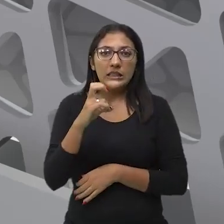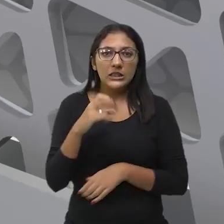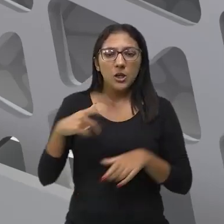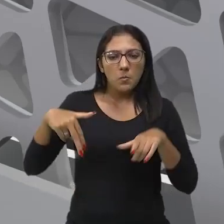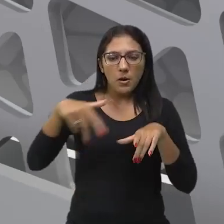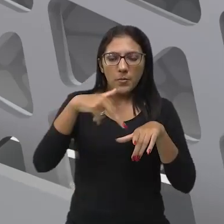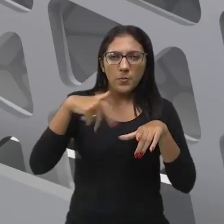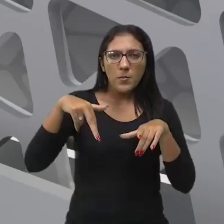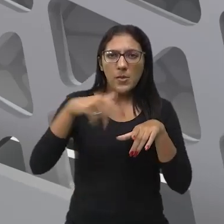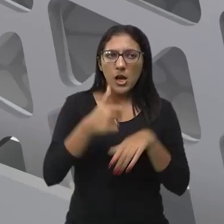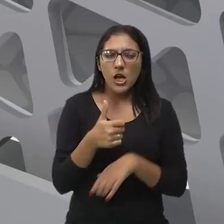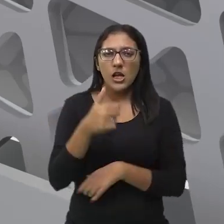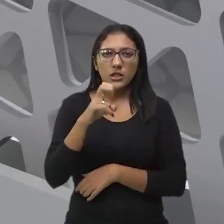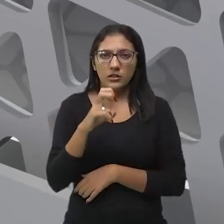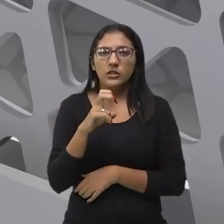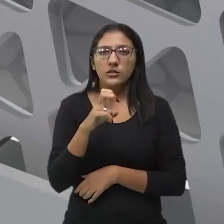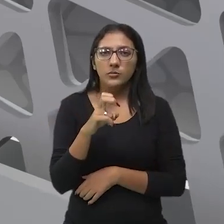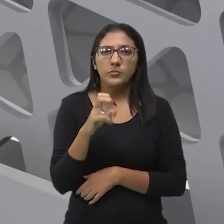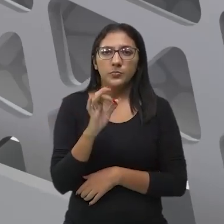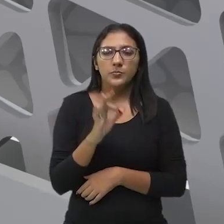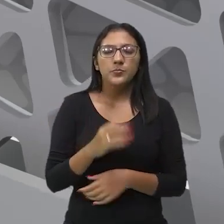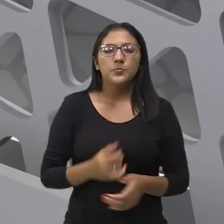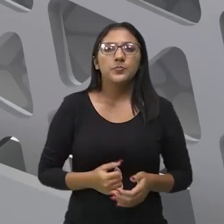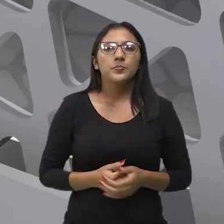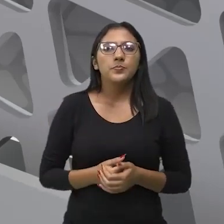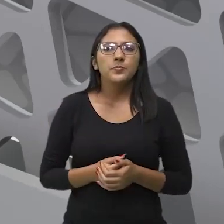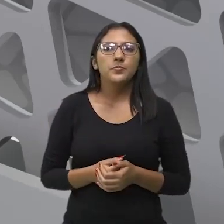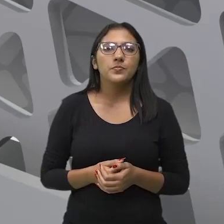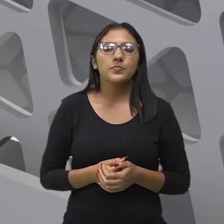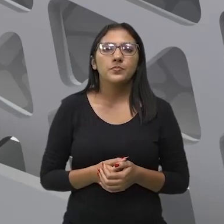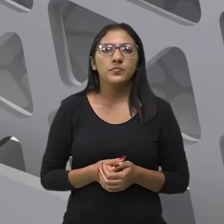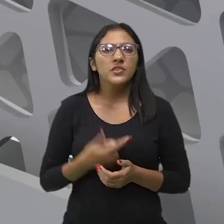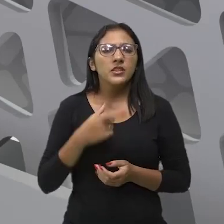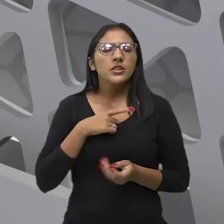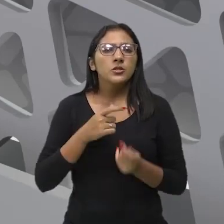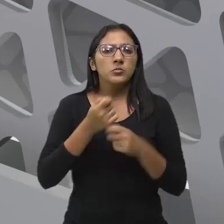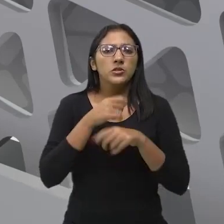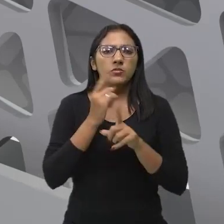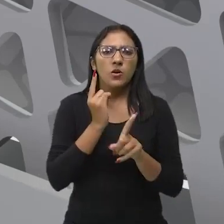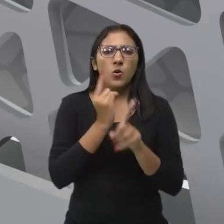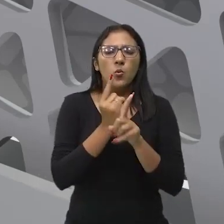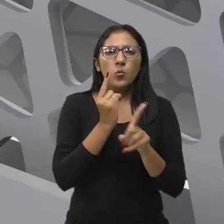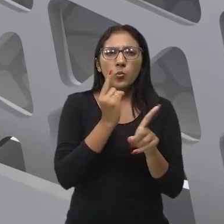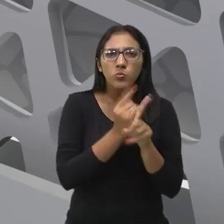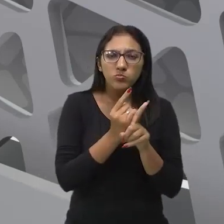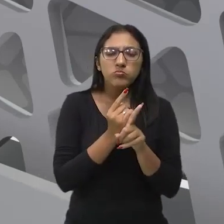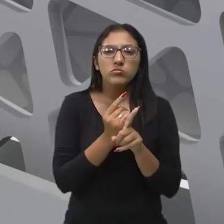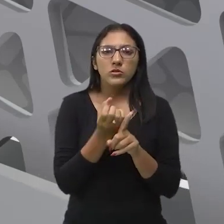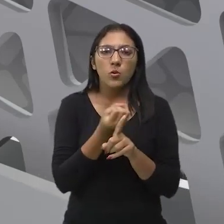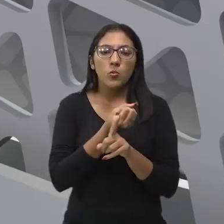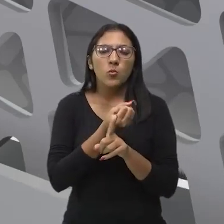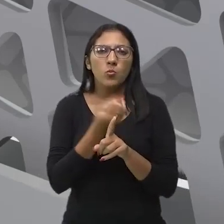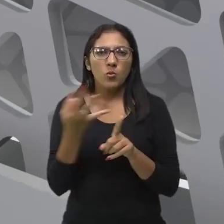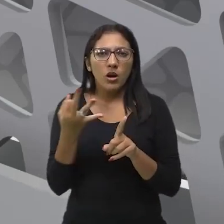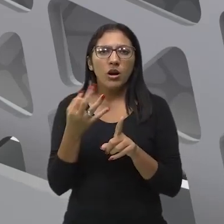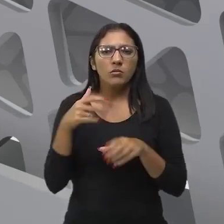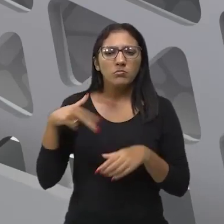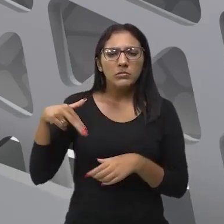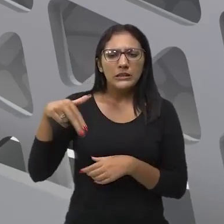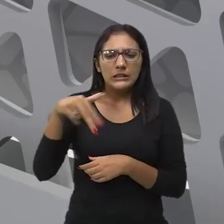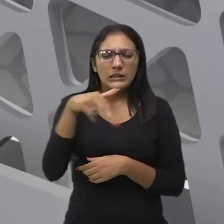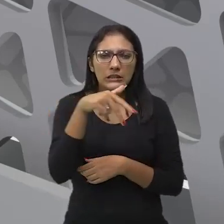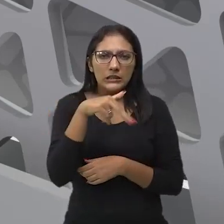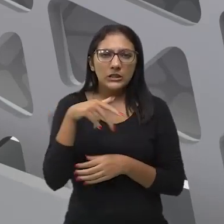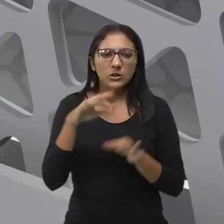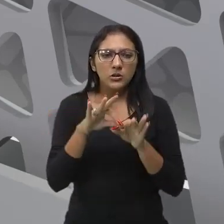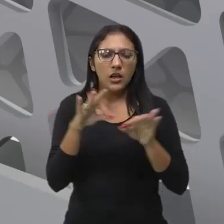15. E, para saber, para que você saiba o quanto ele caminhou, você precisa saber qual